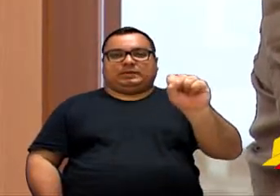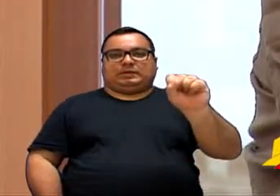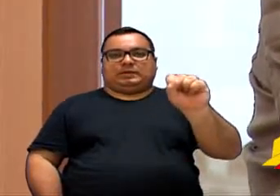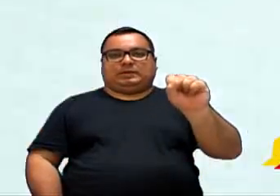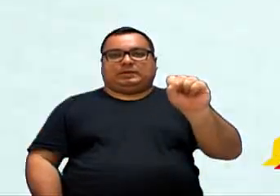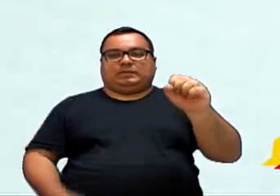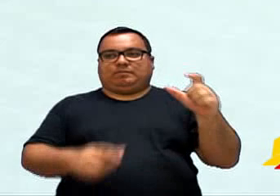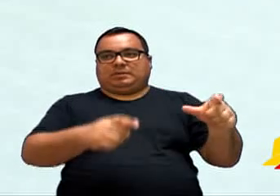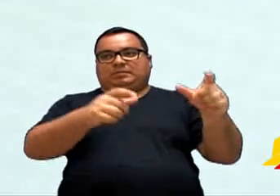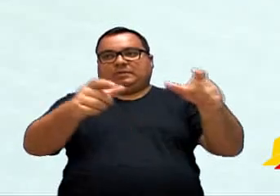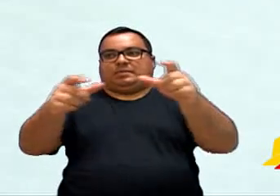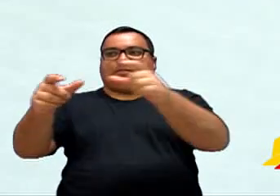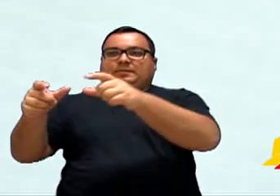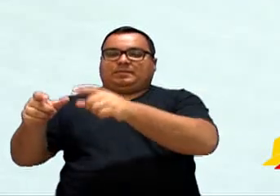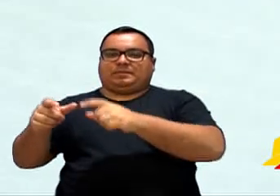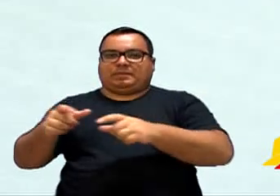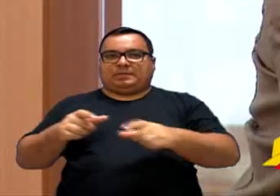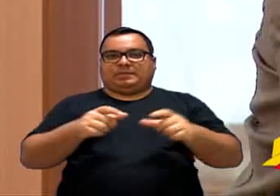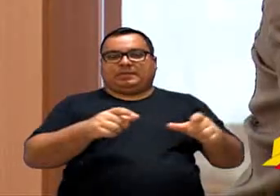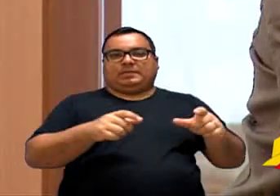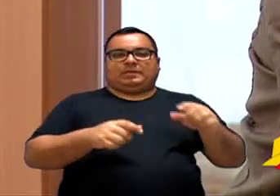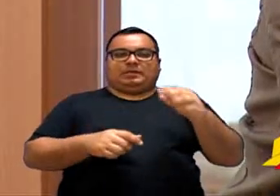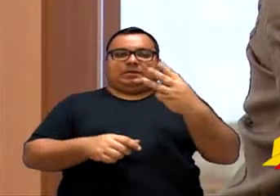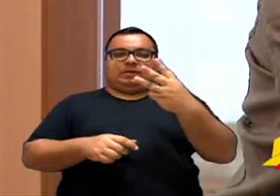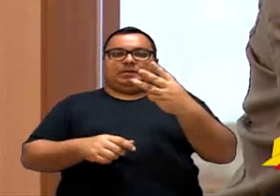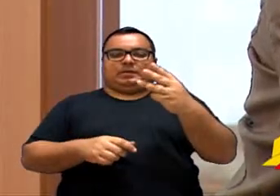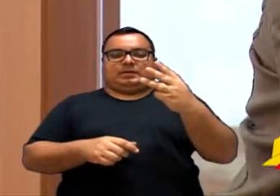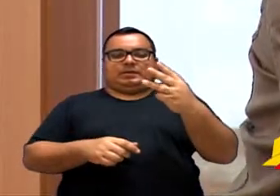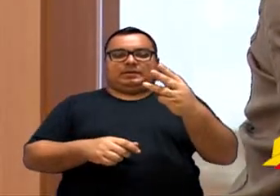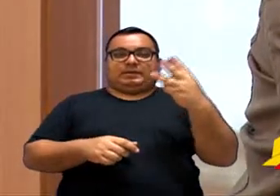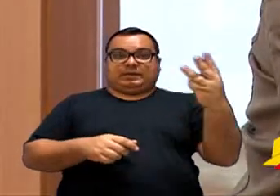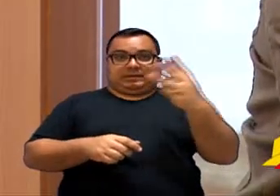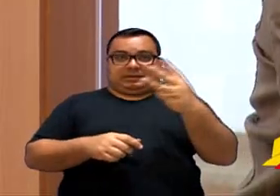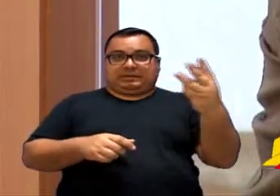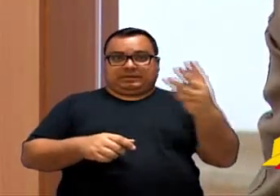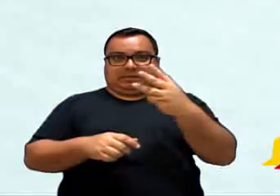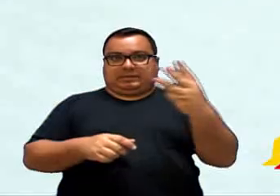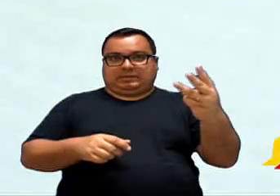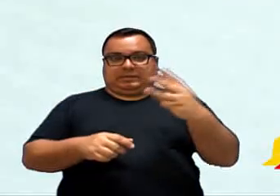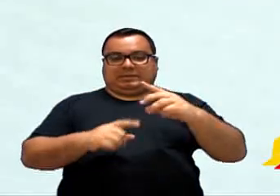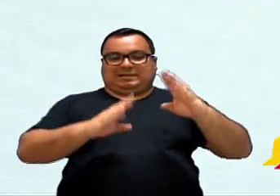médicos. Então significa que nem todas têm uma ginecologia. Não tem. Não, agora o que